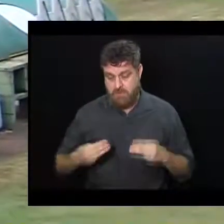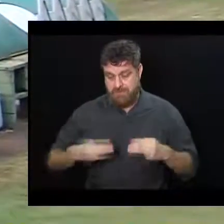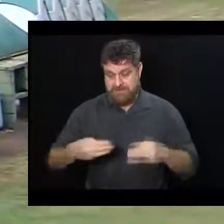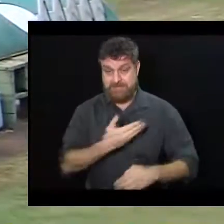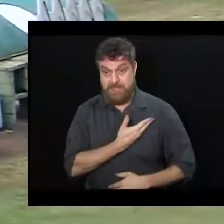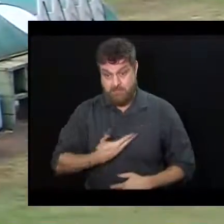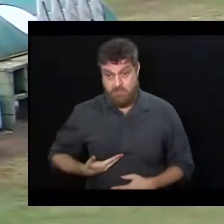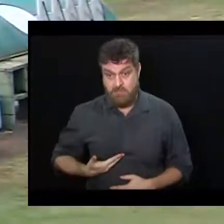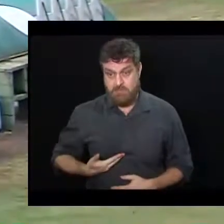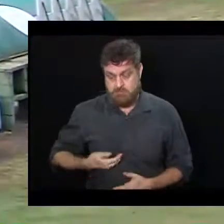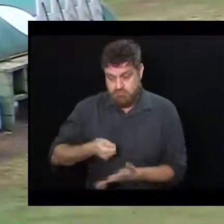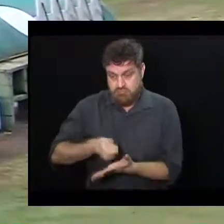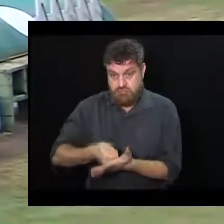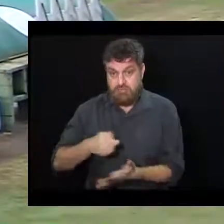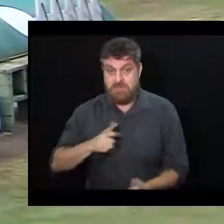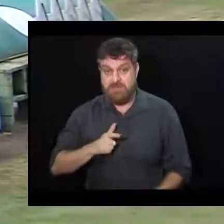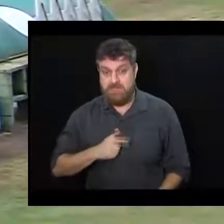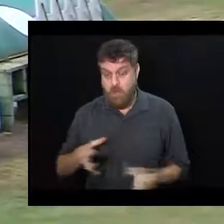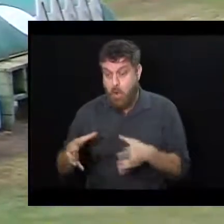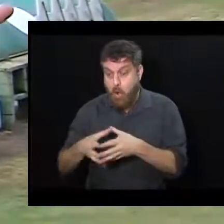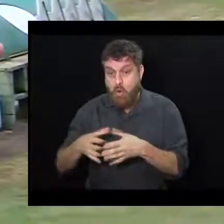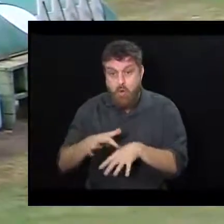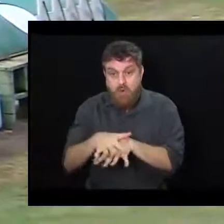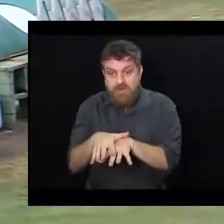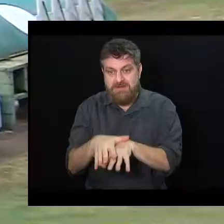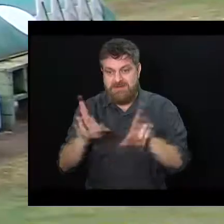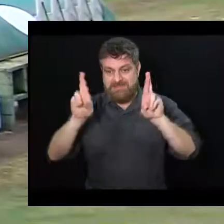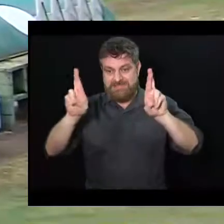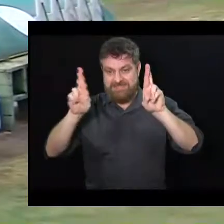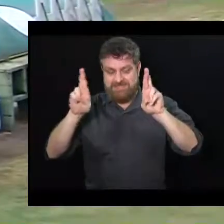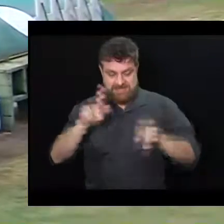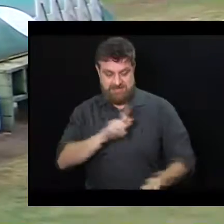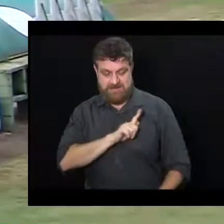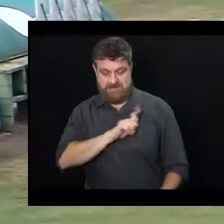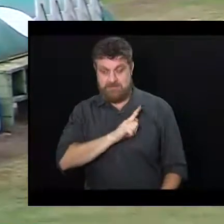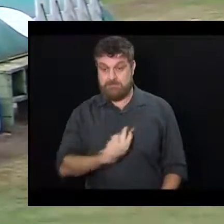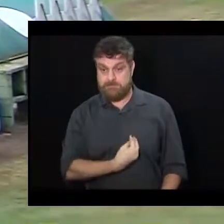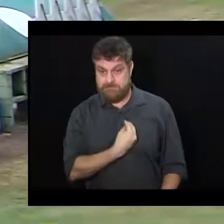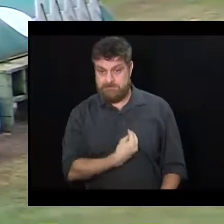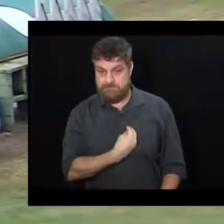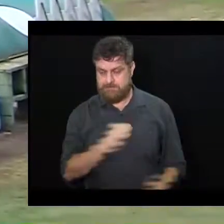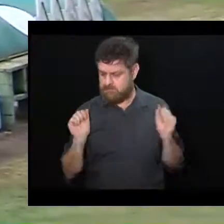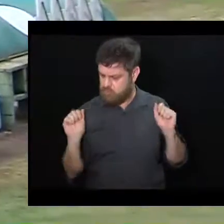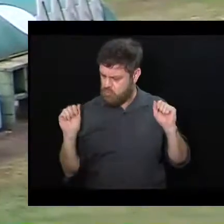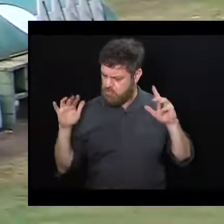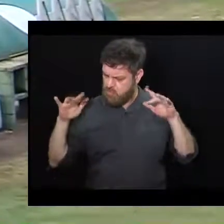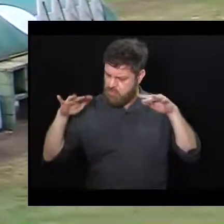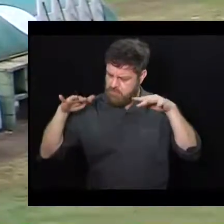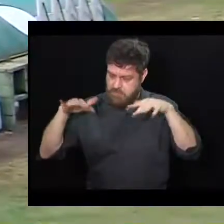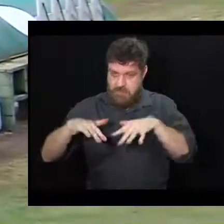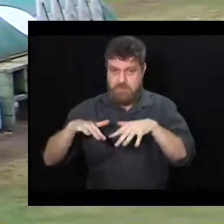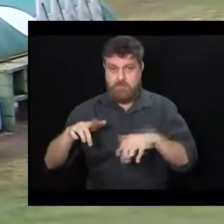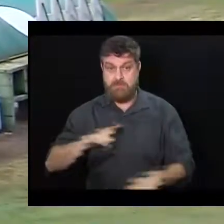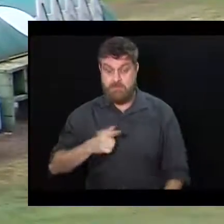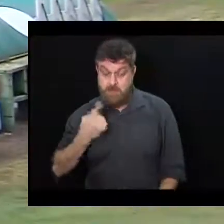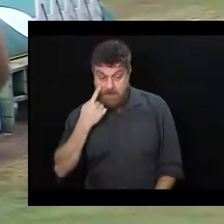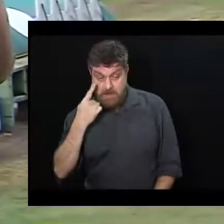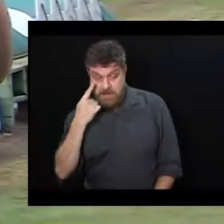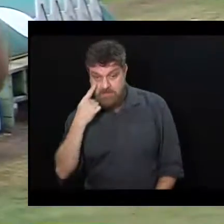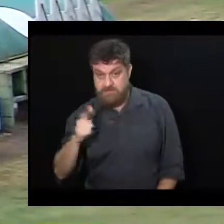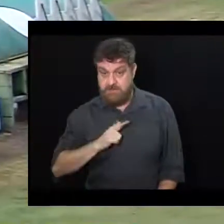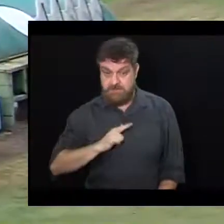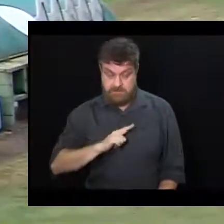né? Portanto, apenas a torcida da casa, ou seja, a torcida do Guarani, poderá comparecer aqui ao estádio para ver esse